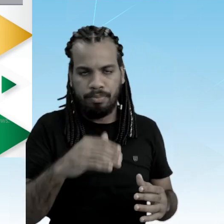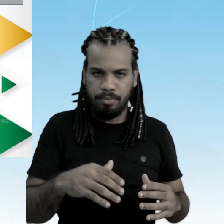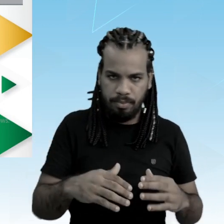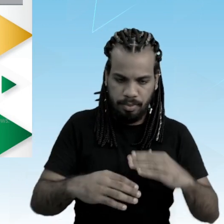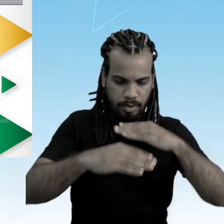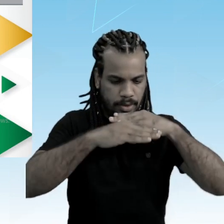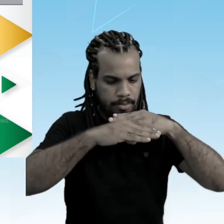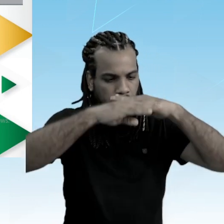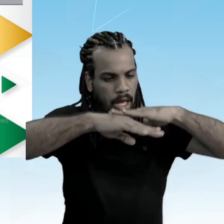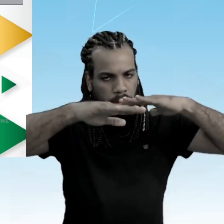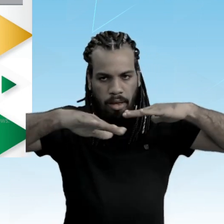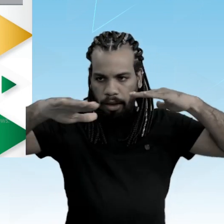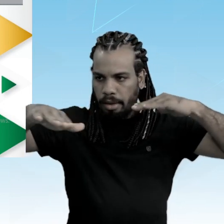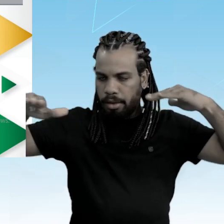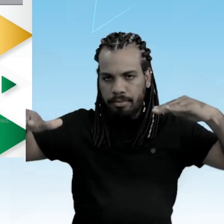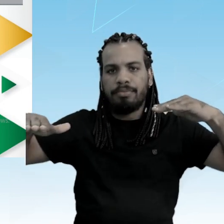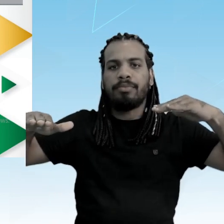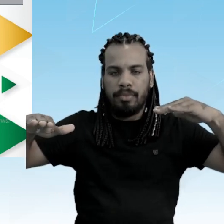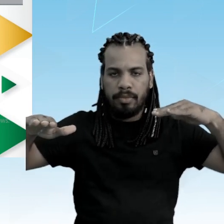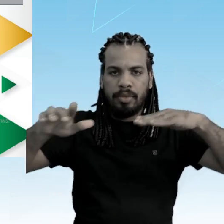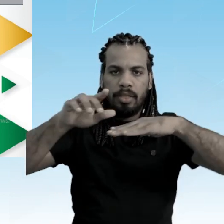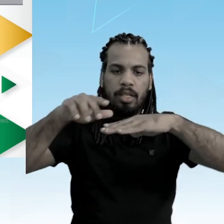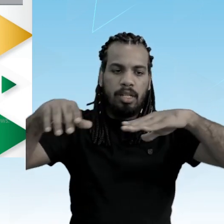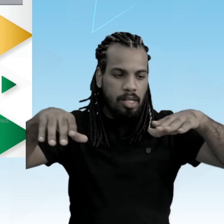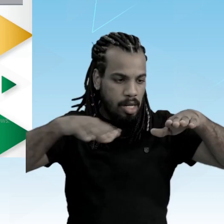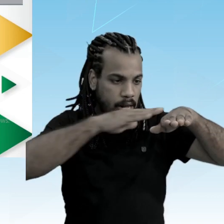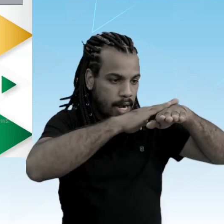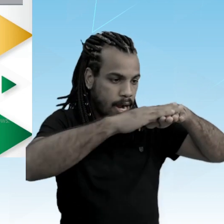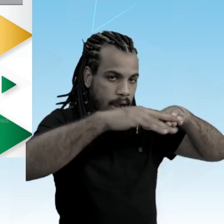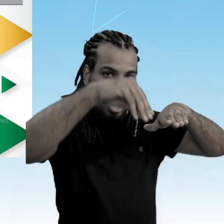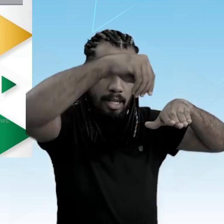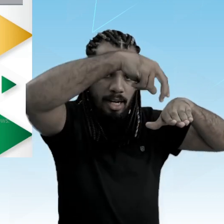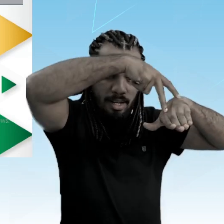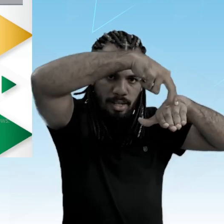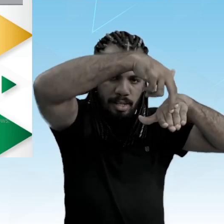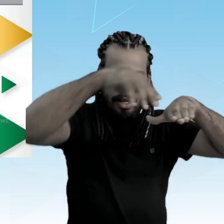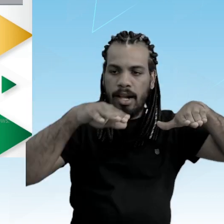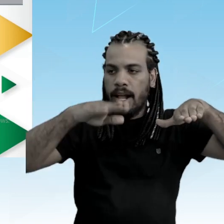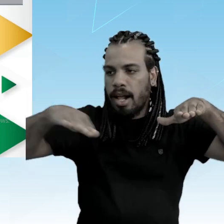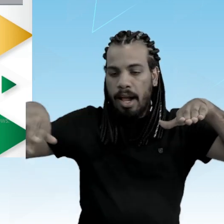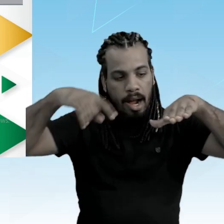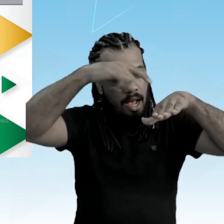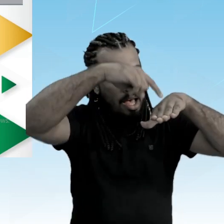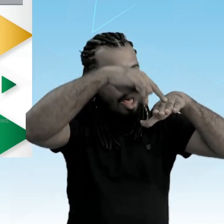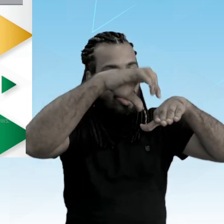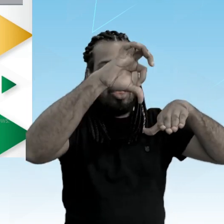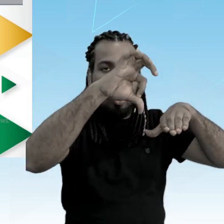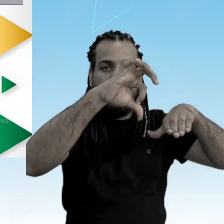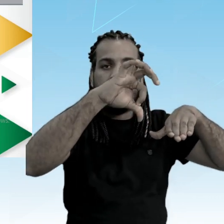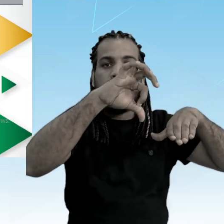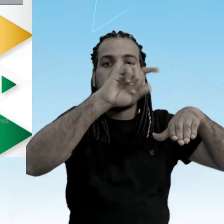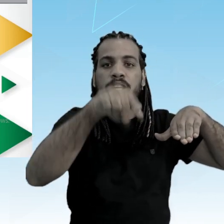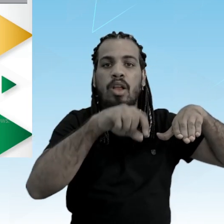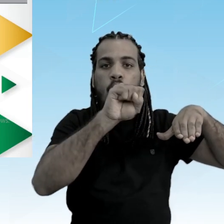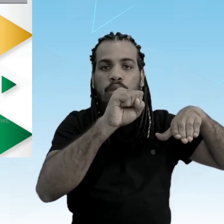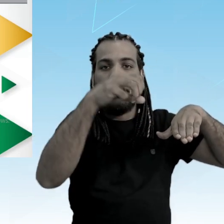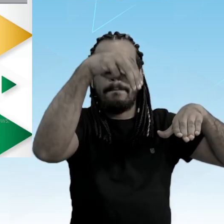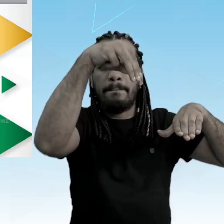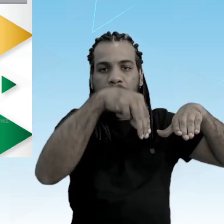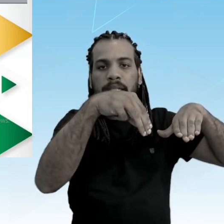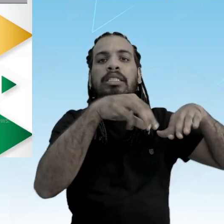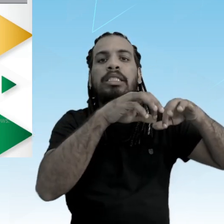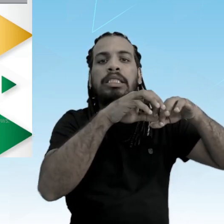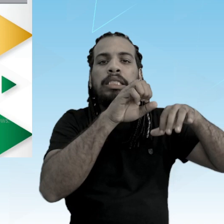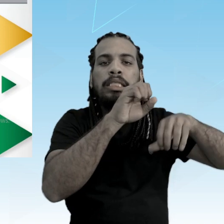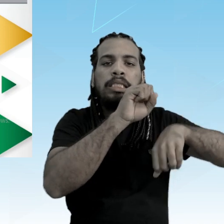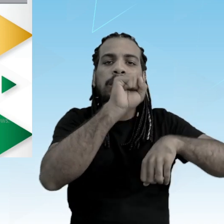gravidade terrestre é de aproximadamente 9,8 metros por segundo ao